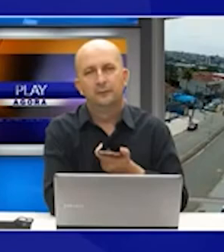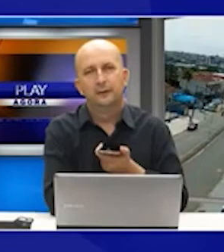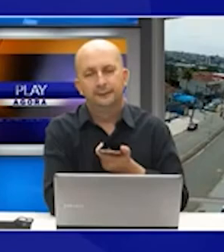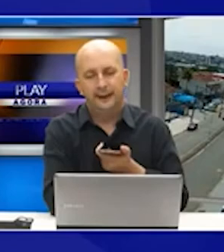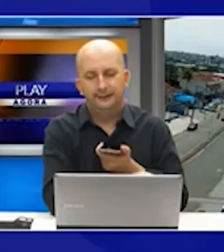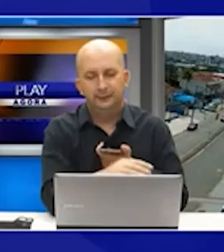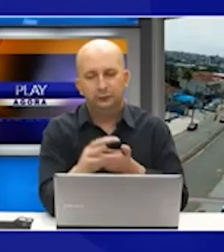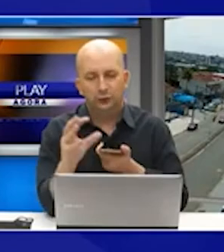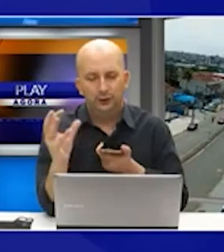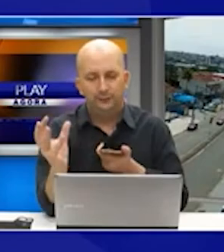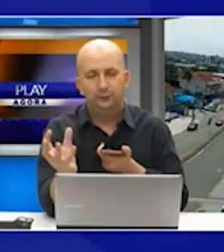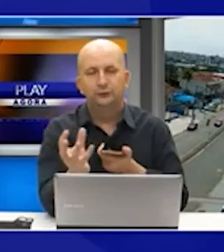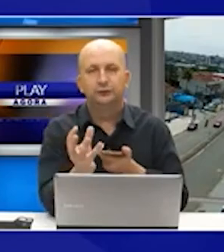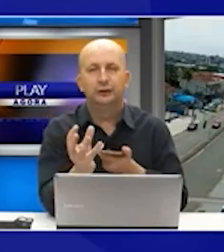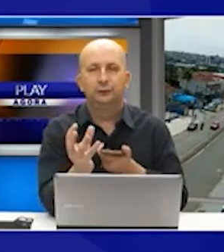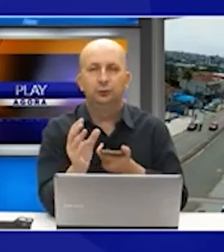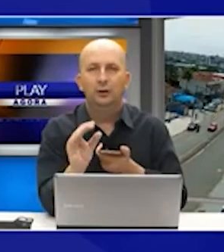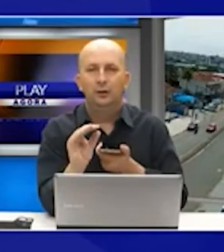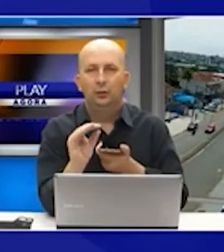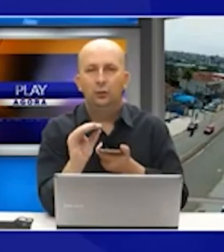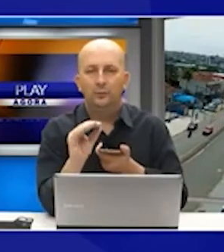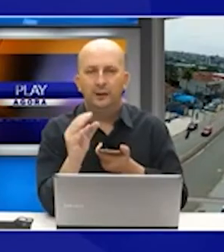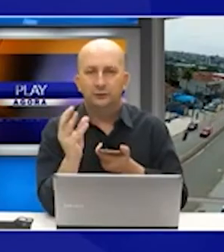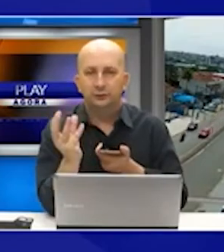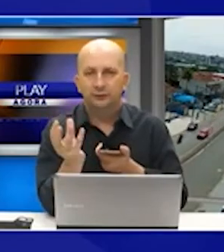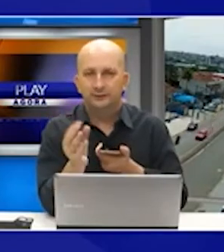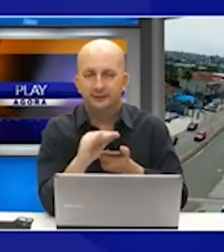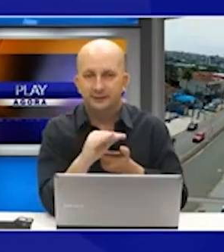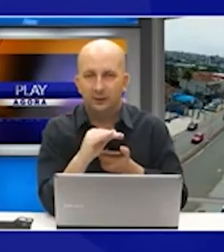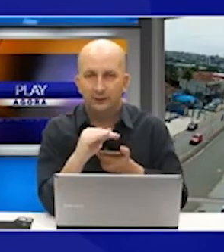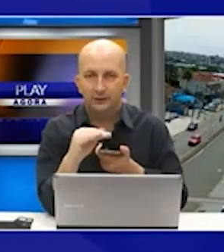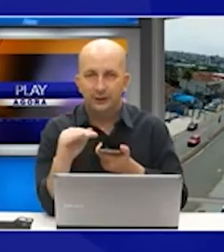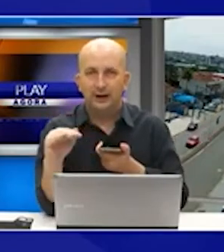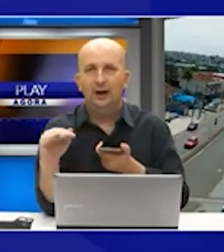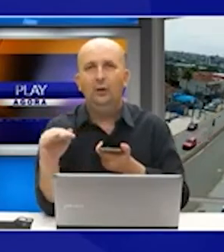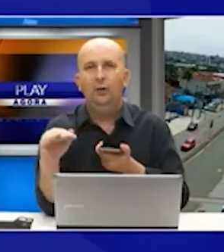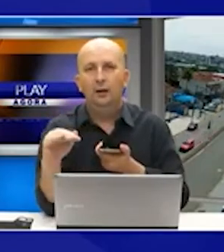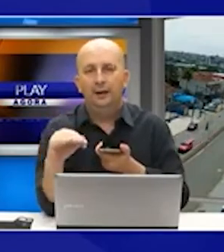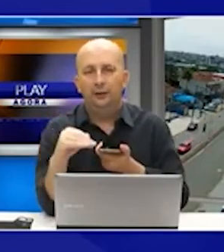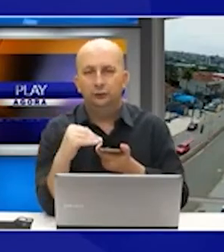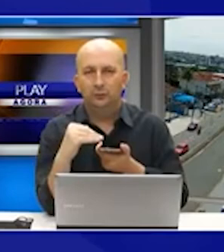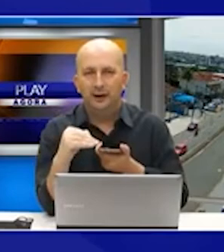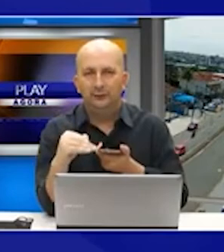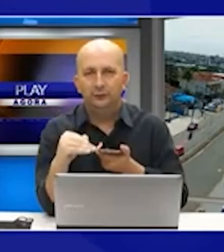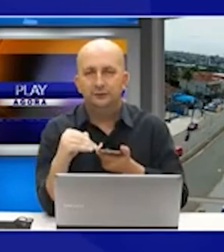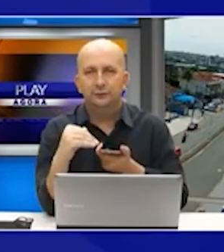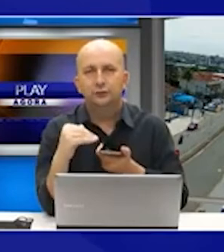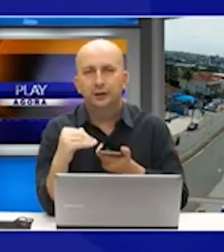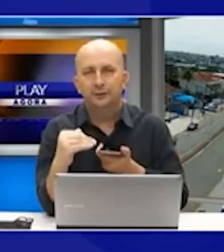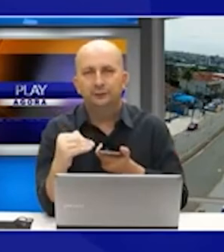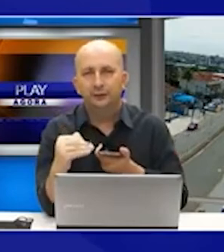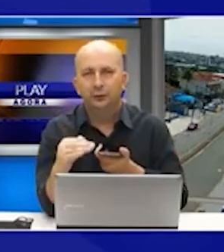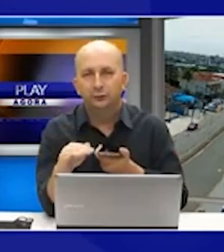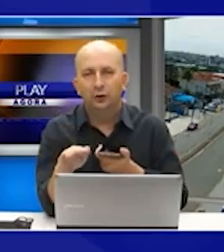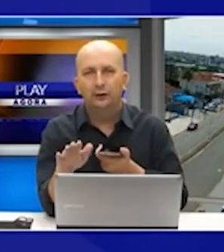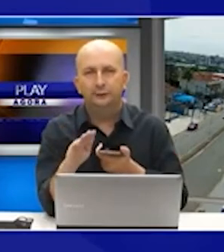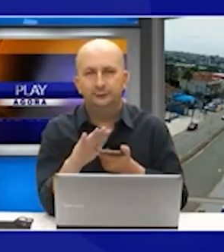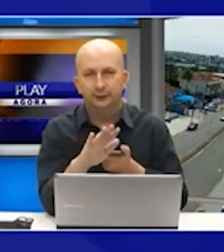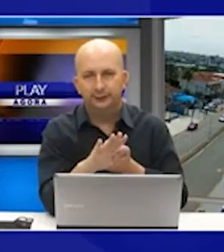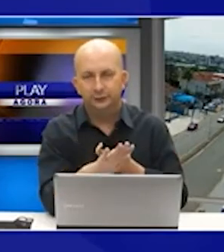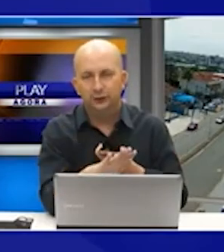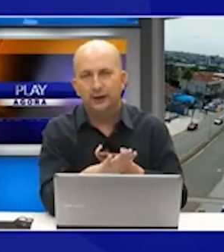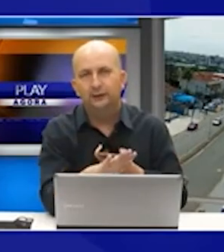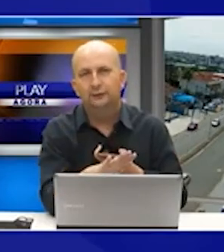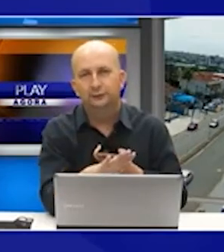fiscalização. Tá, então só reforçando, o comércio não é essencial, em geral é automático esse funcionamento em 8